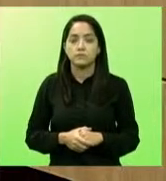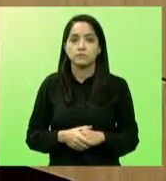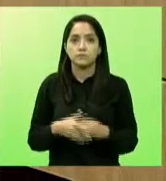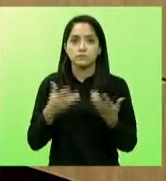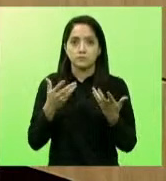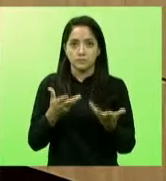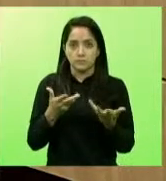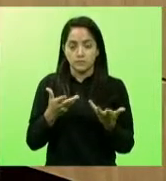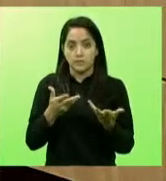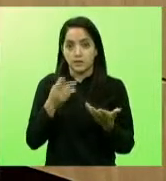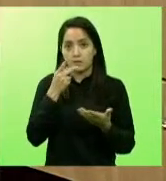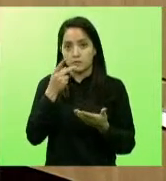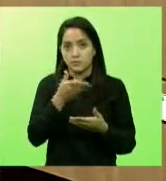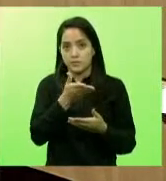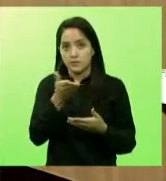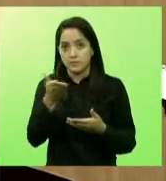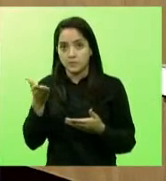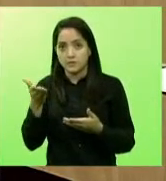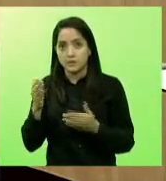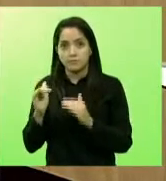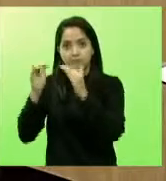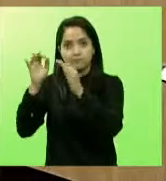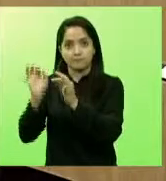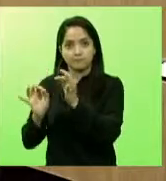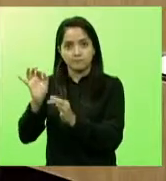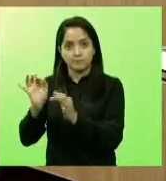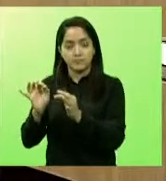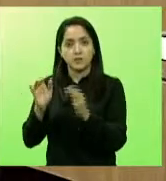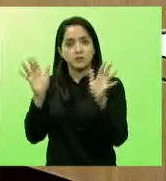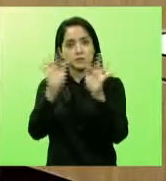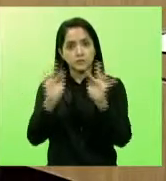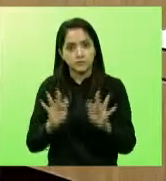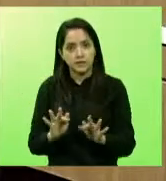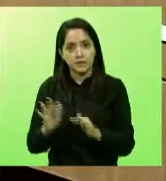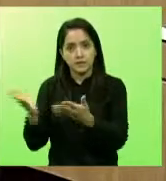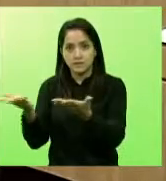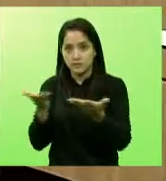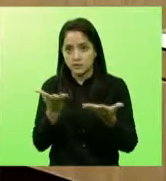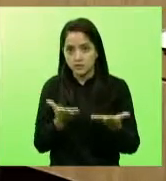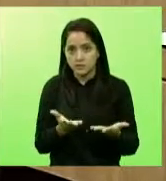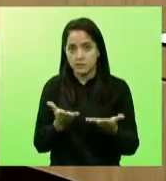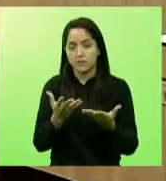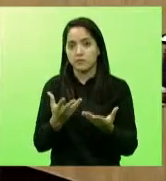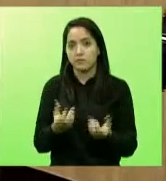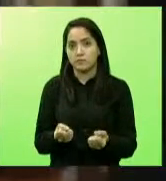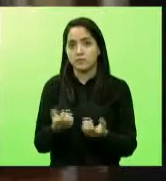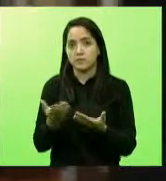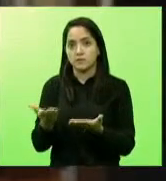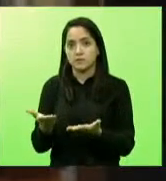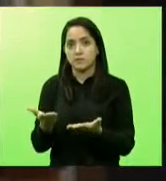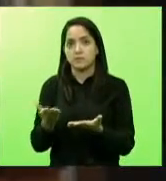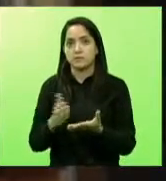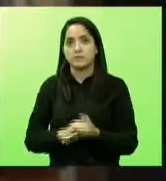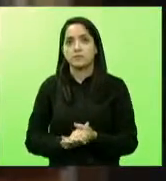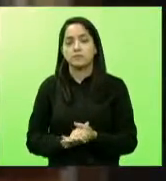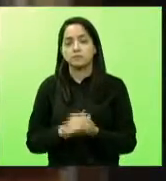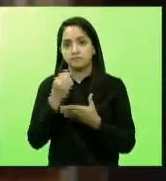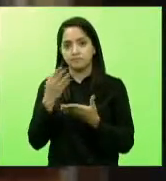Quero dizer para cada um dos senhores desembargadores que estamos muito felizes de recebê-los aqui em nossa casa. Seguir à vontade.